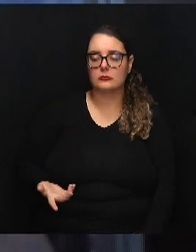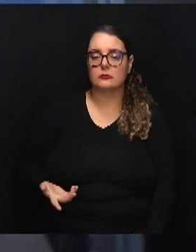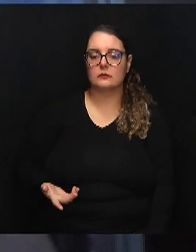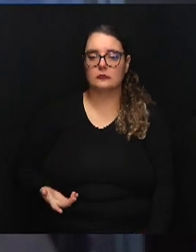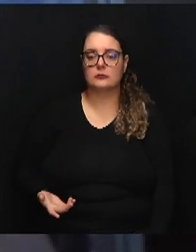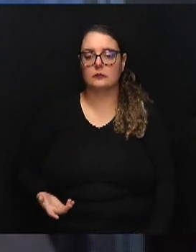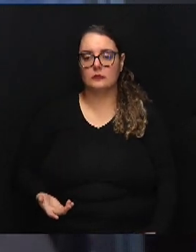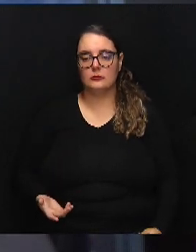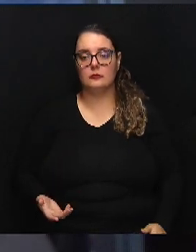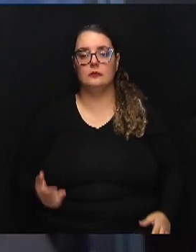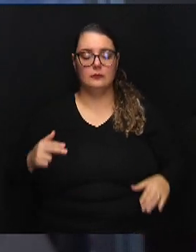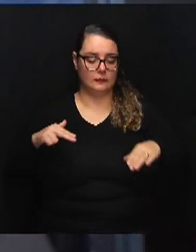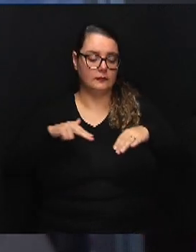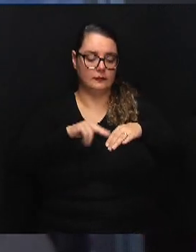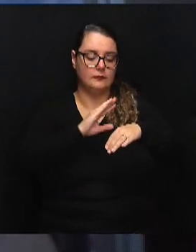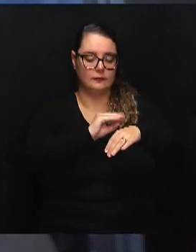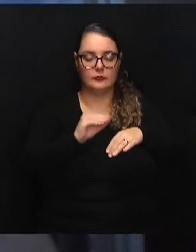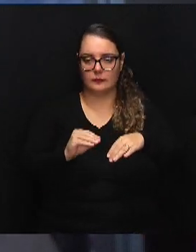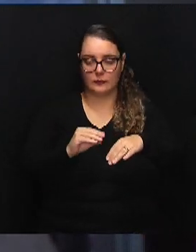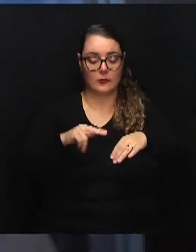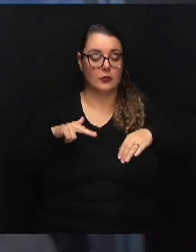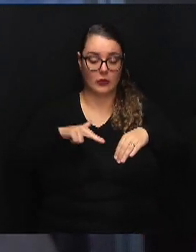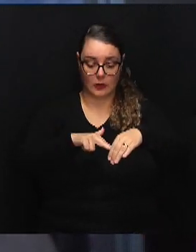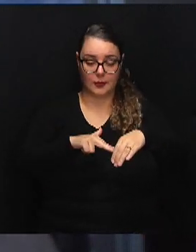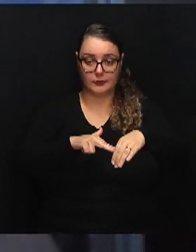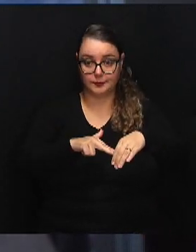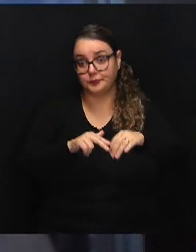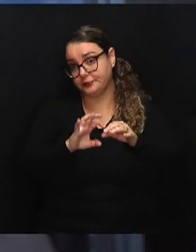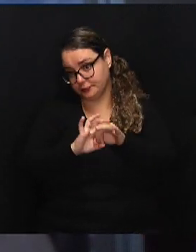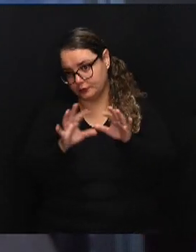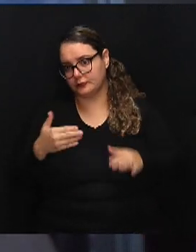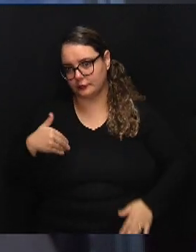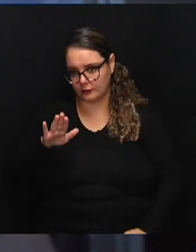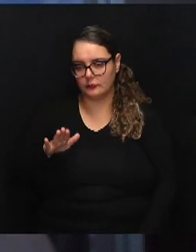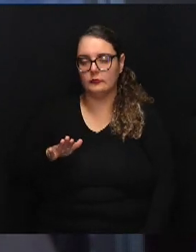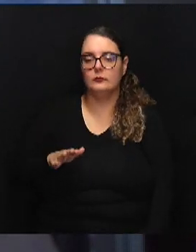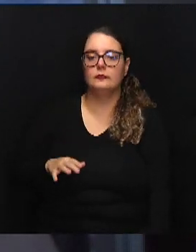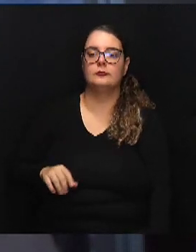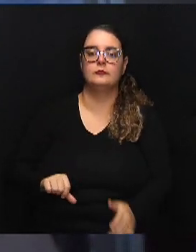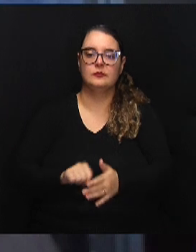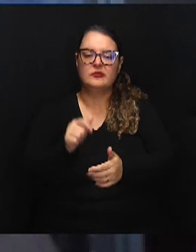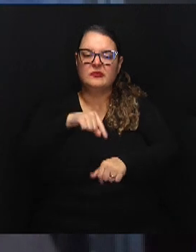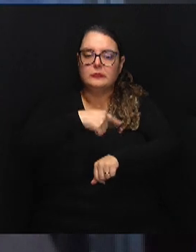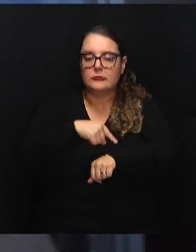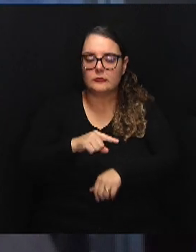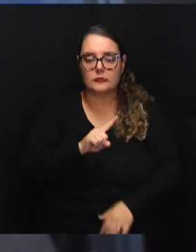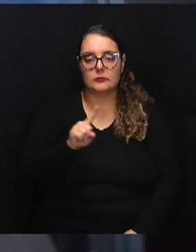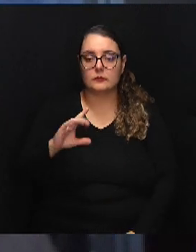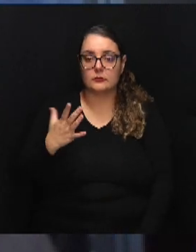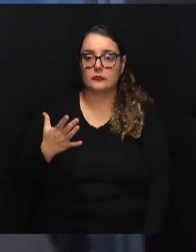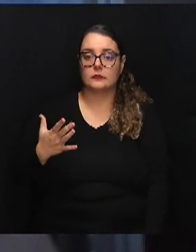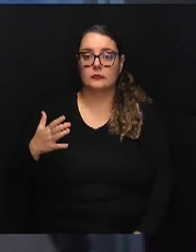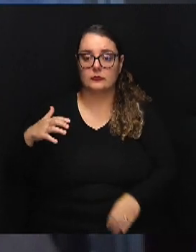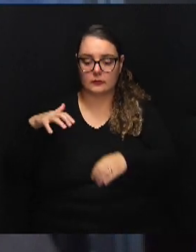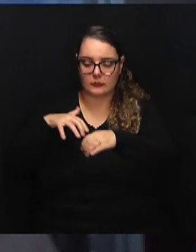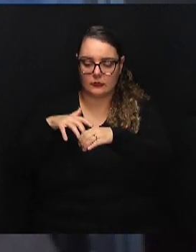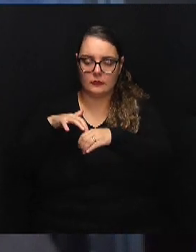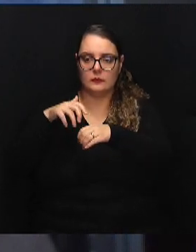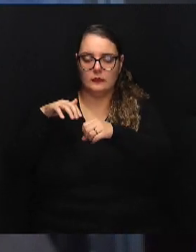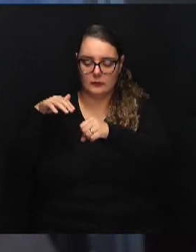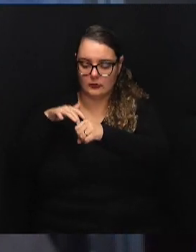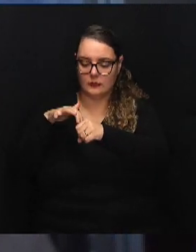a tomografia é mais disponível, mas nas primeiras horas isso não acontece. No AVC hemorrágico, aí é